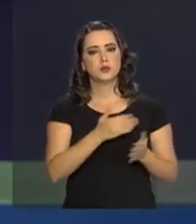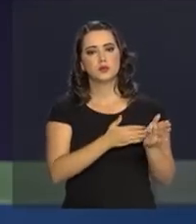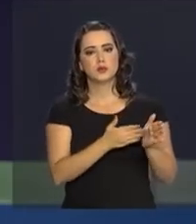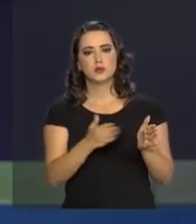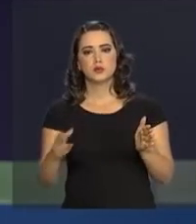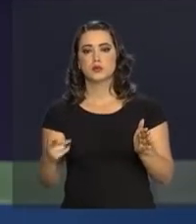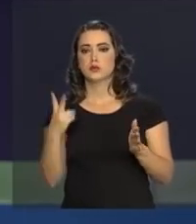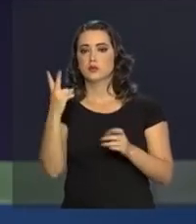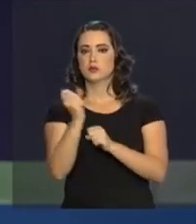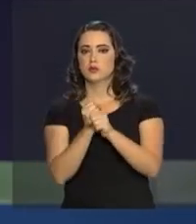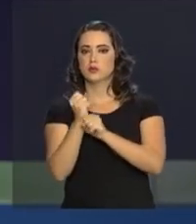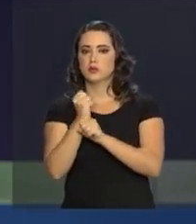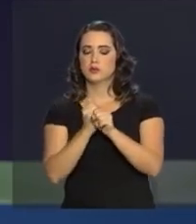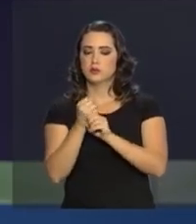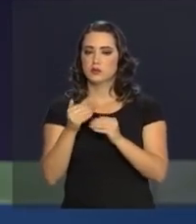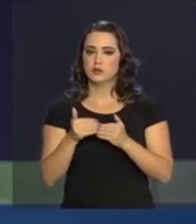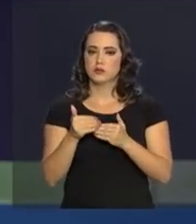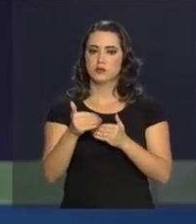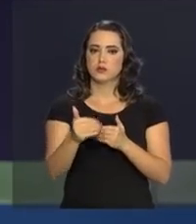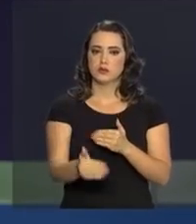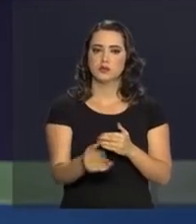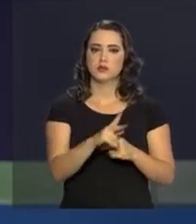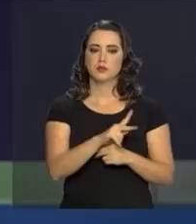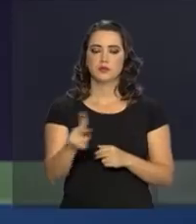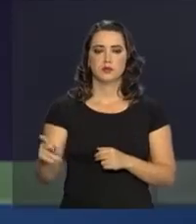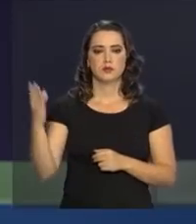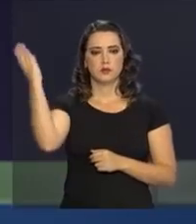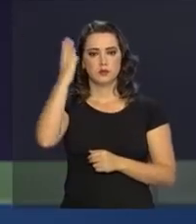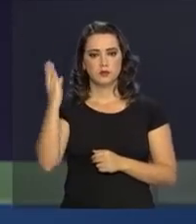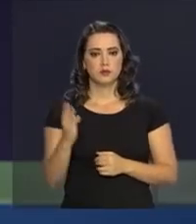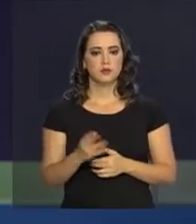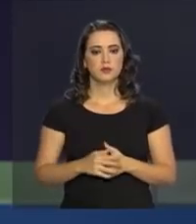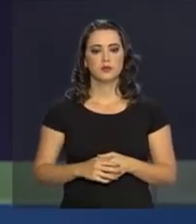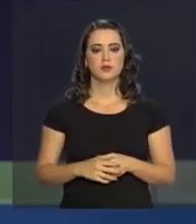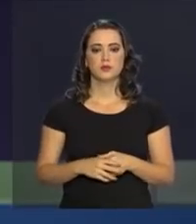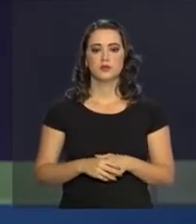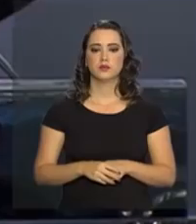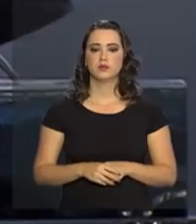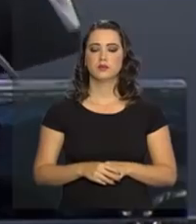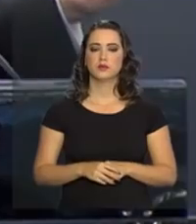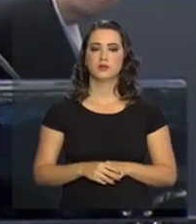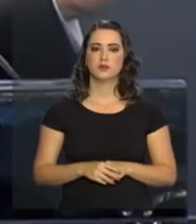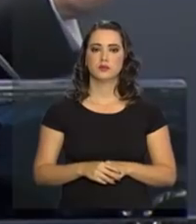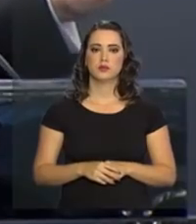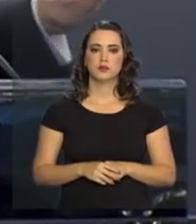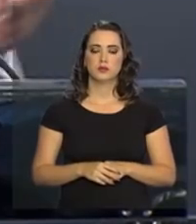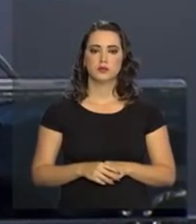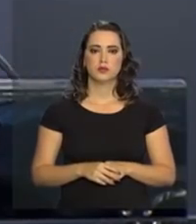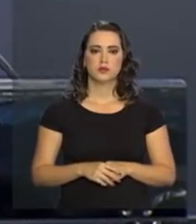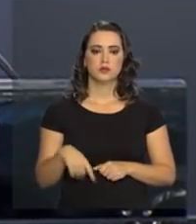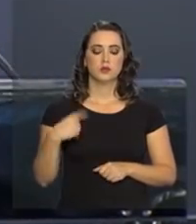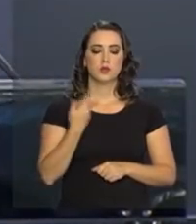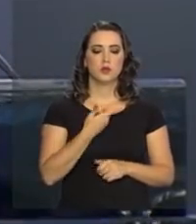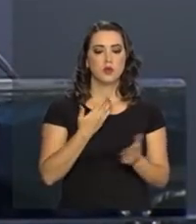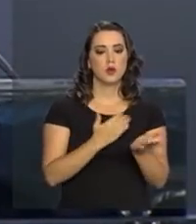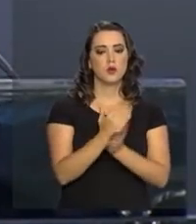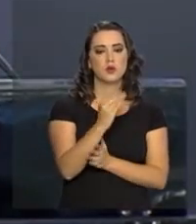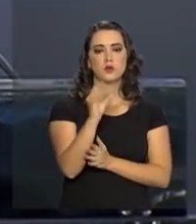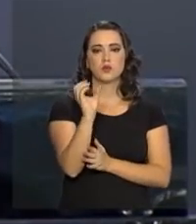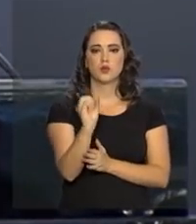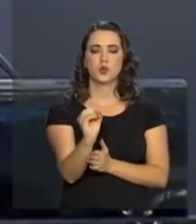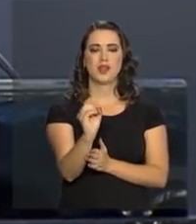brasileira durante os 2 anos em que esteve à frente da presidência da República. Nós começamos do